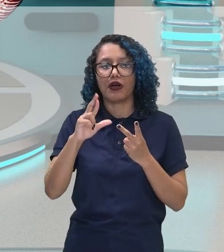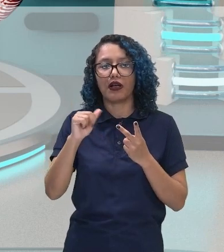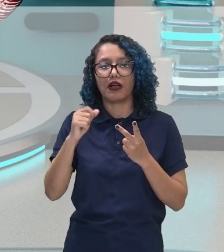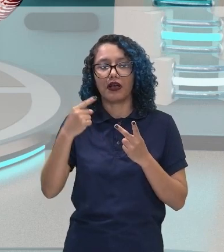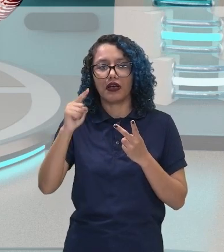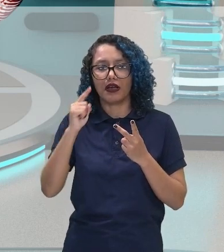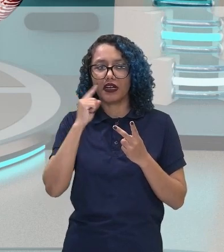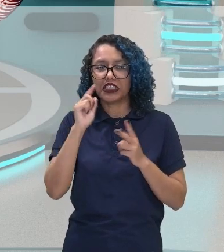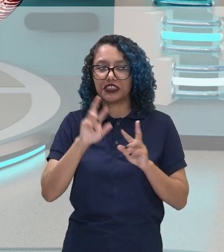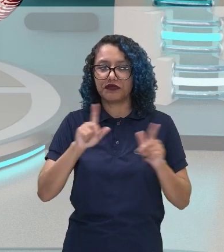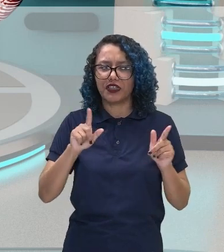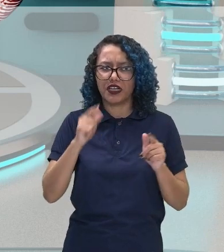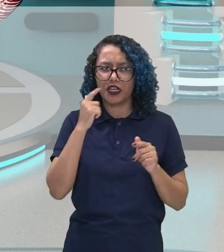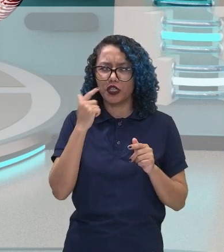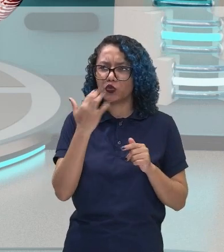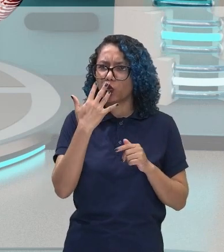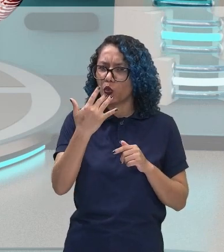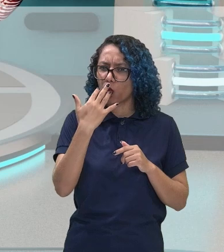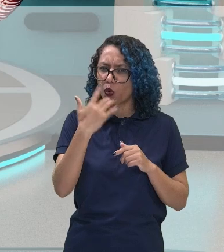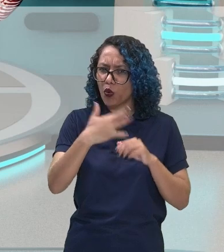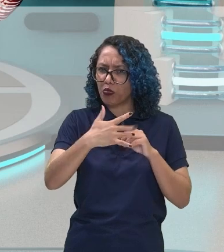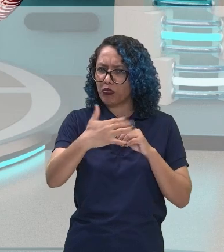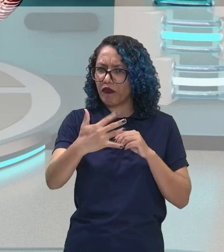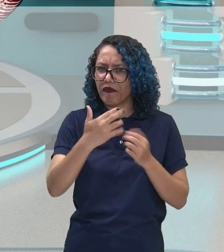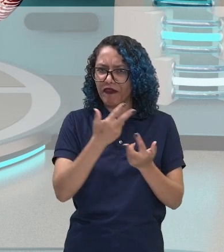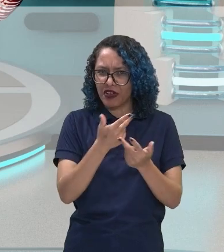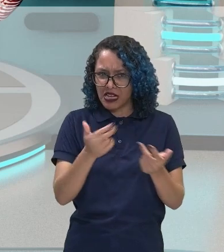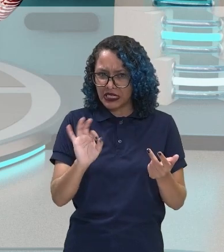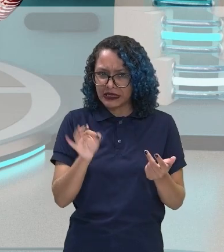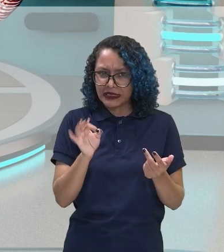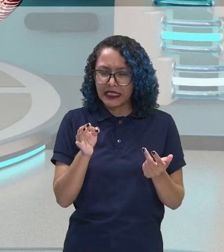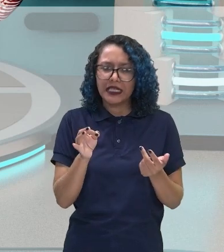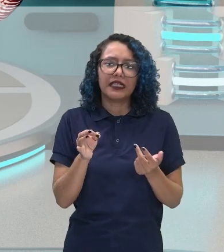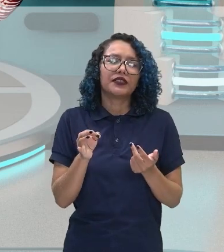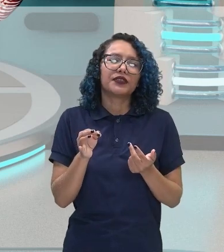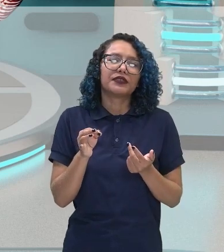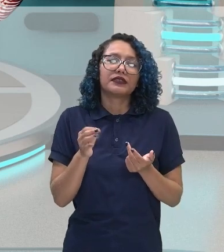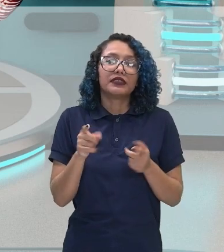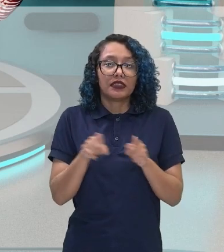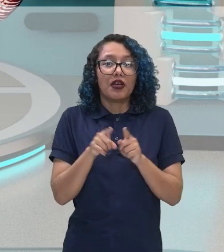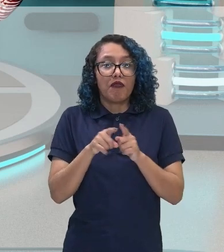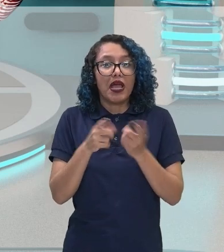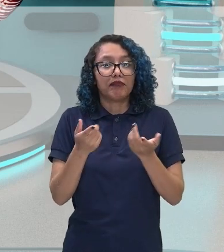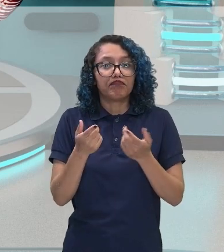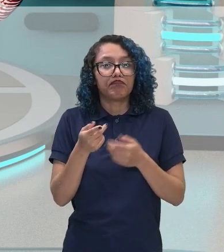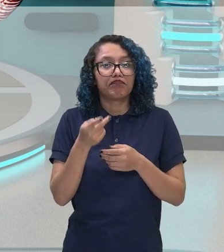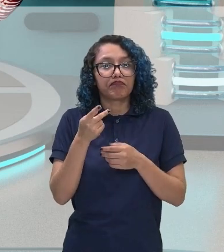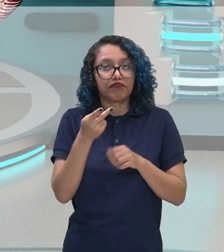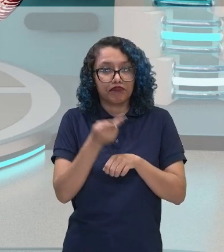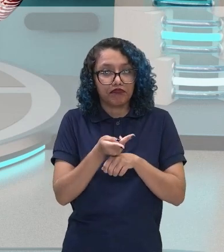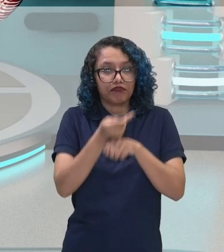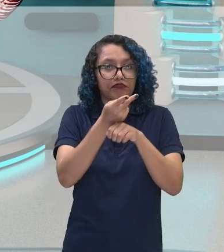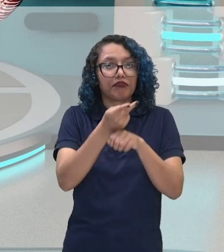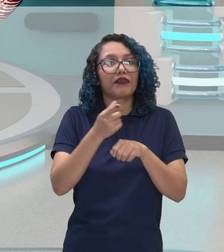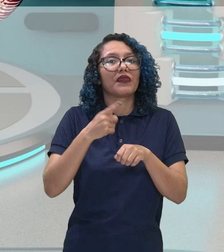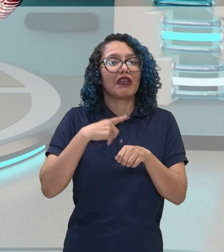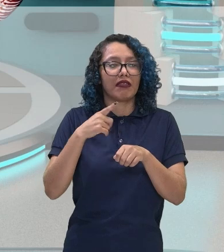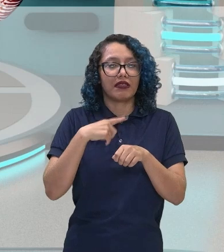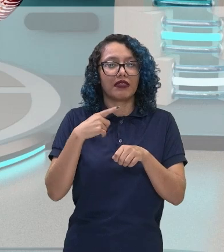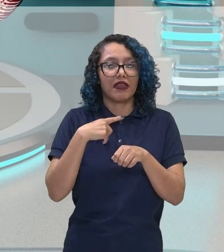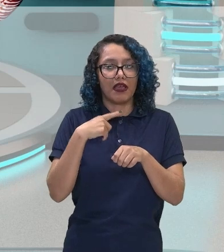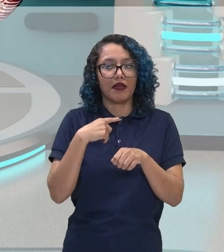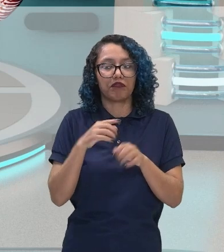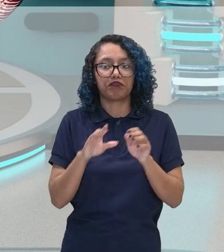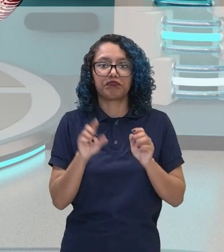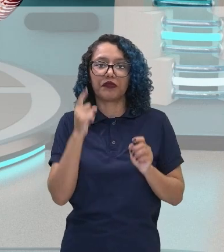trazem essas cores bem vibrantes, certo? E tem a agremiação folclórica lá em Barcelos, que representa